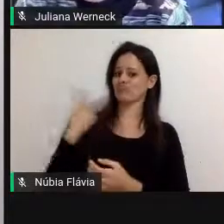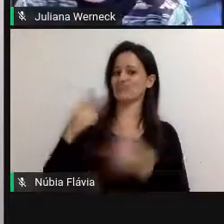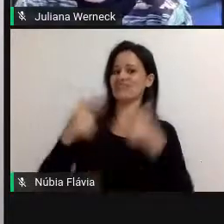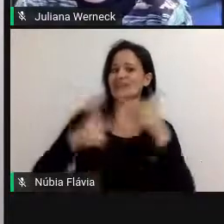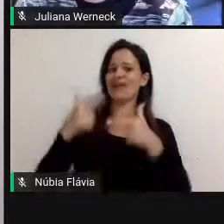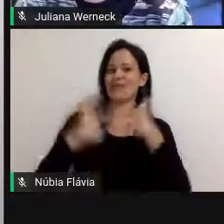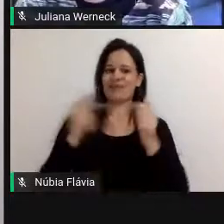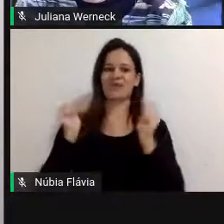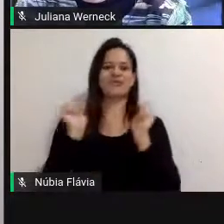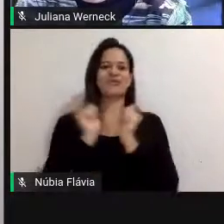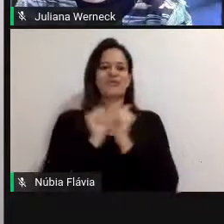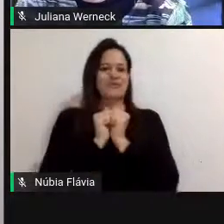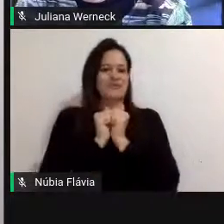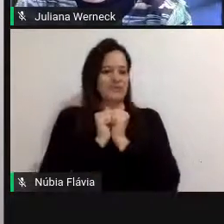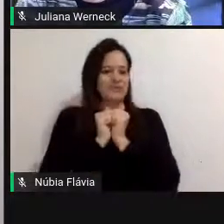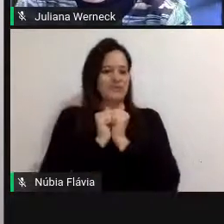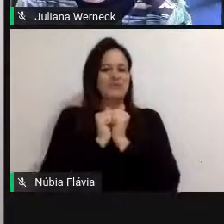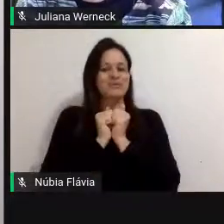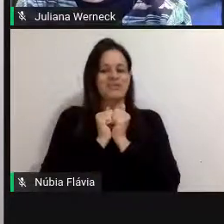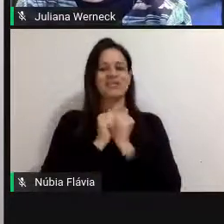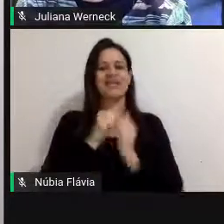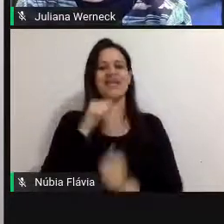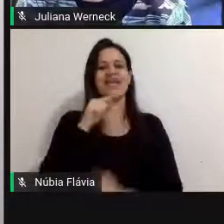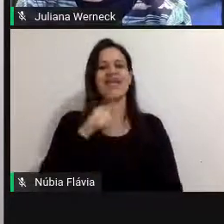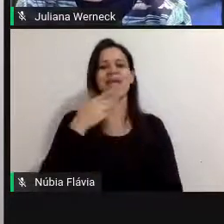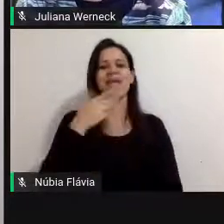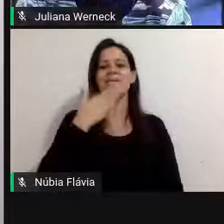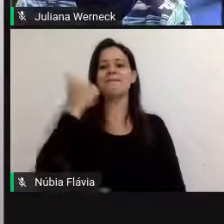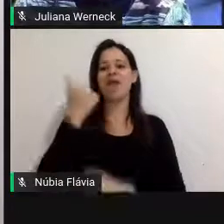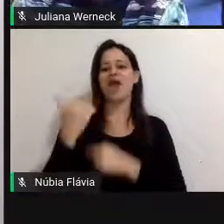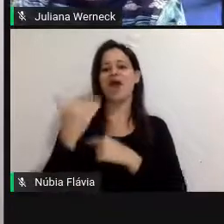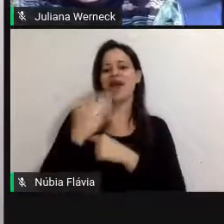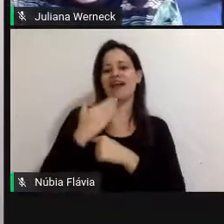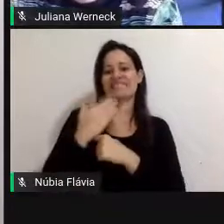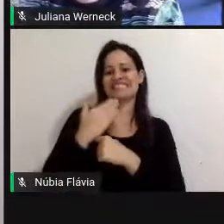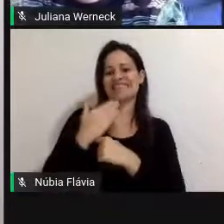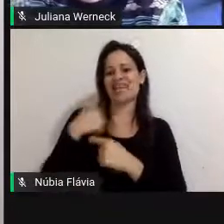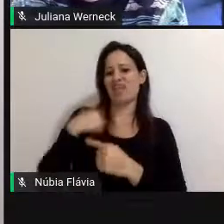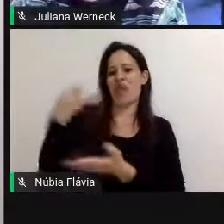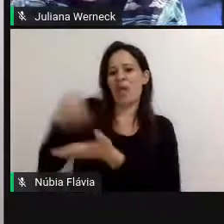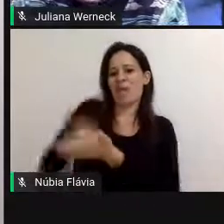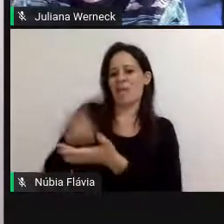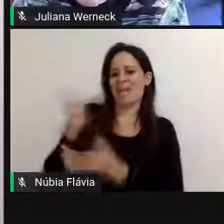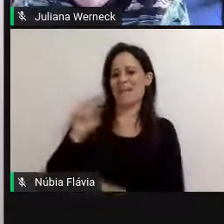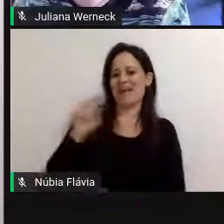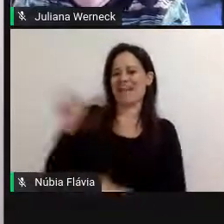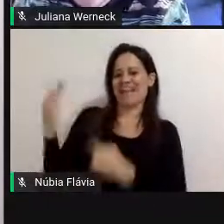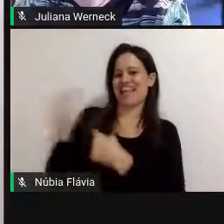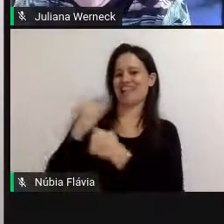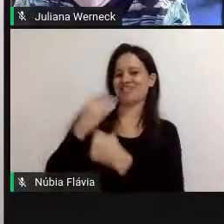Eu falo que não é o melhor assistente, mas é o que eu posso pagar, até porque eu nem pago.